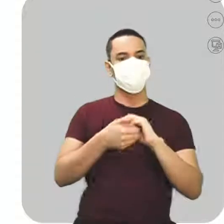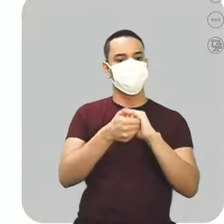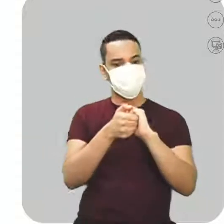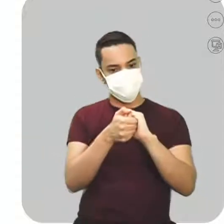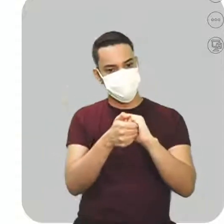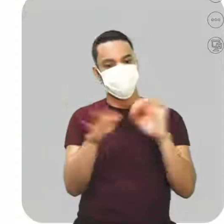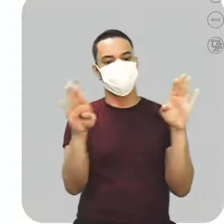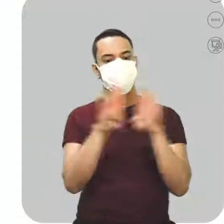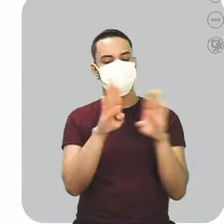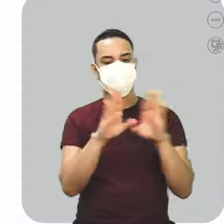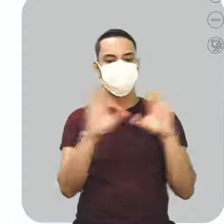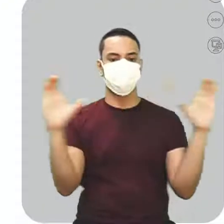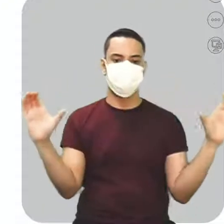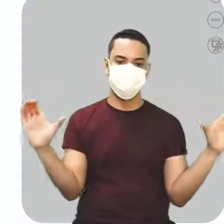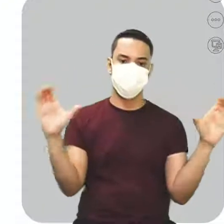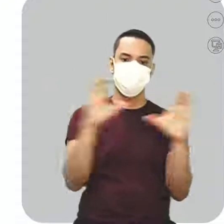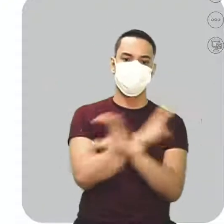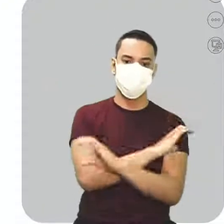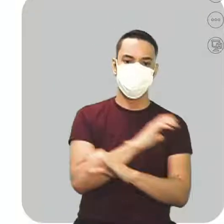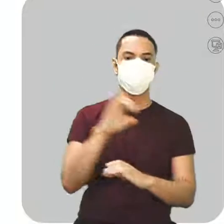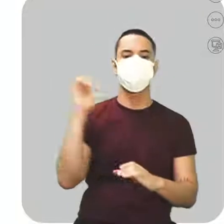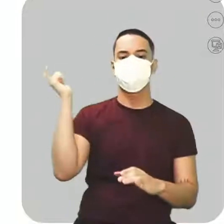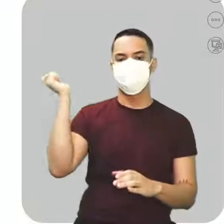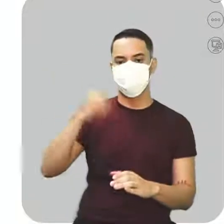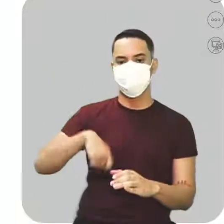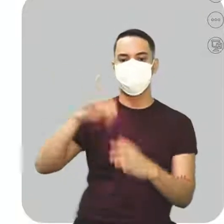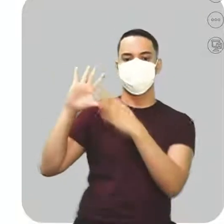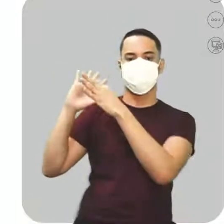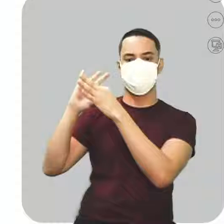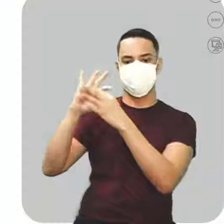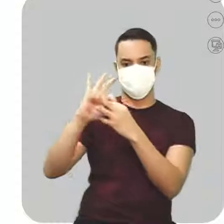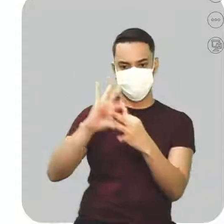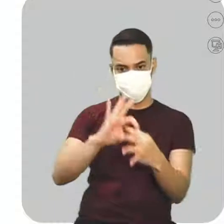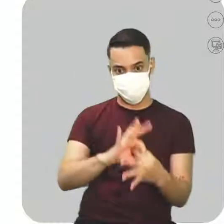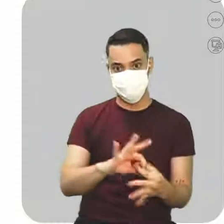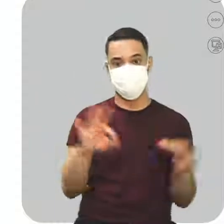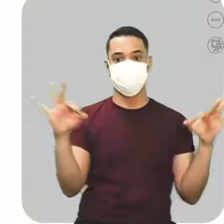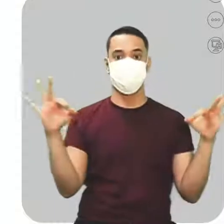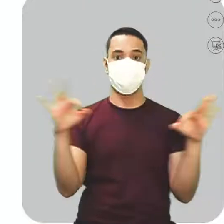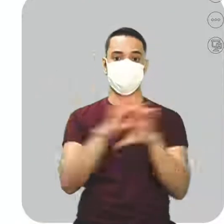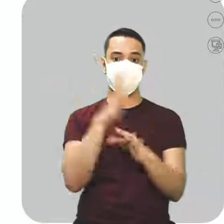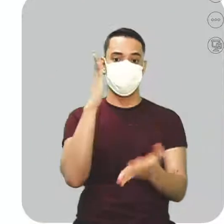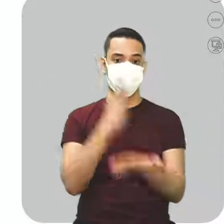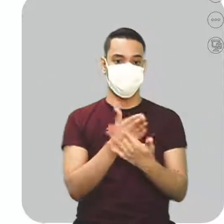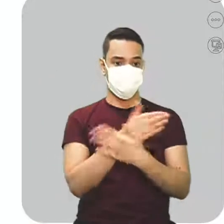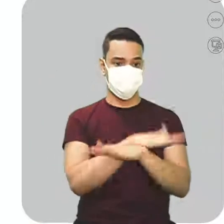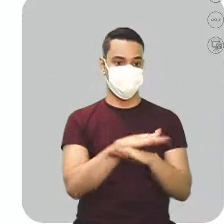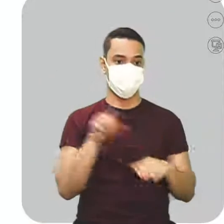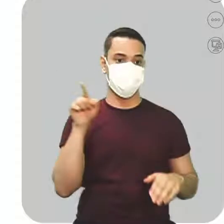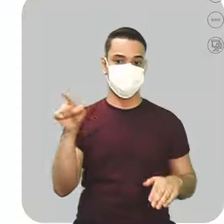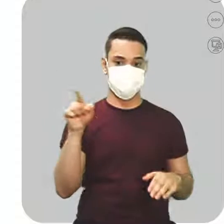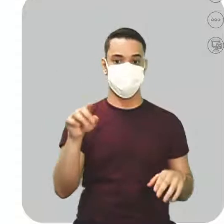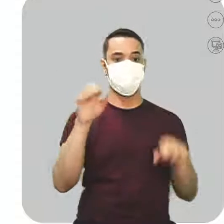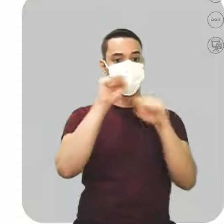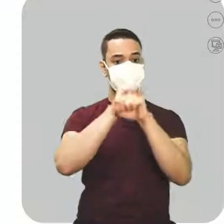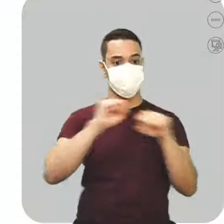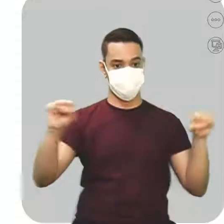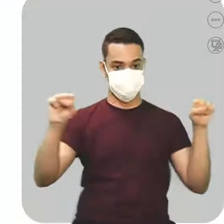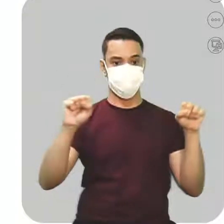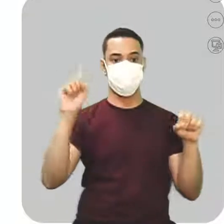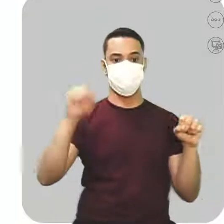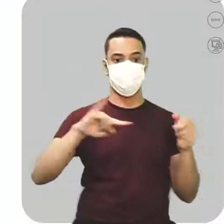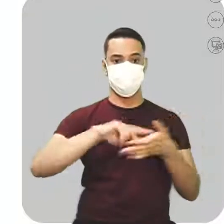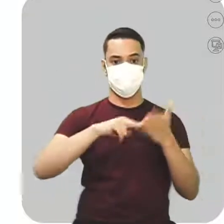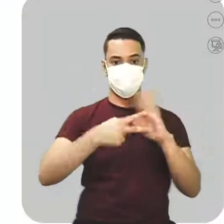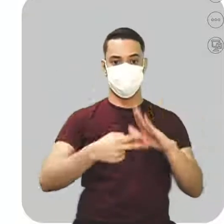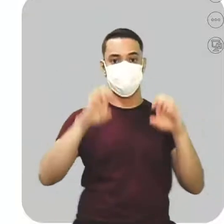de concluir, há de persuadir, há de acabar, isto é, sermão, isto é,